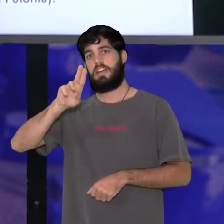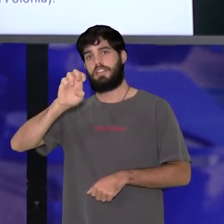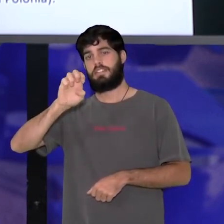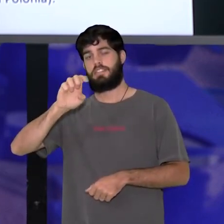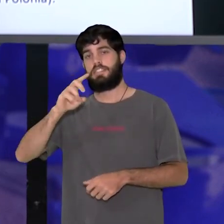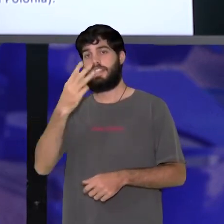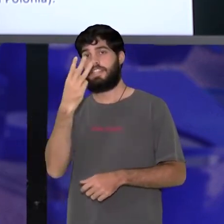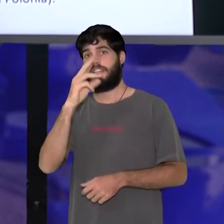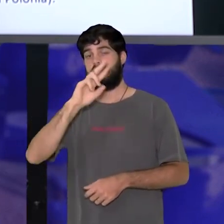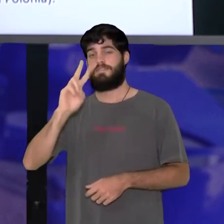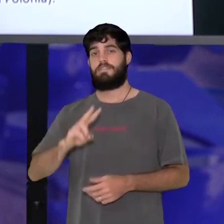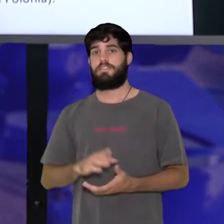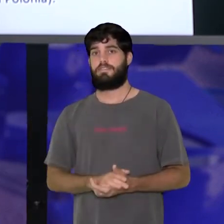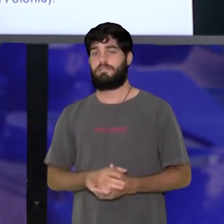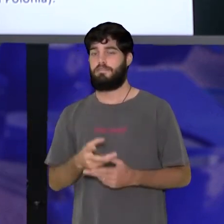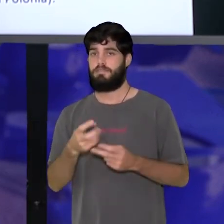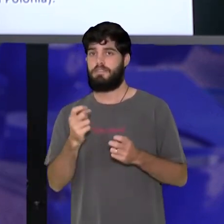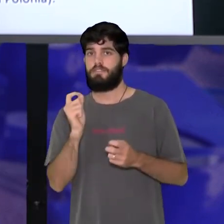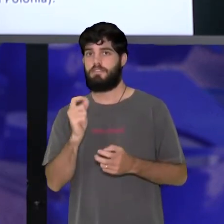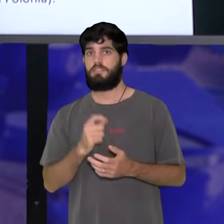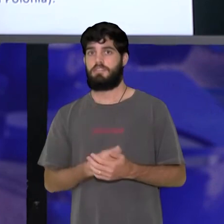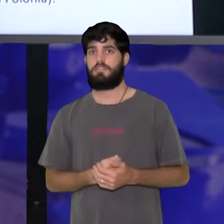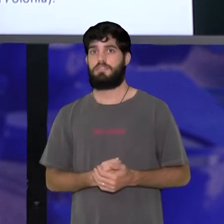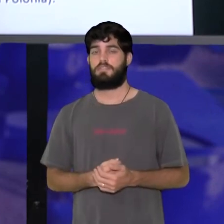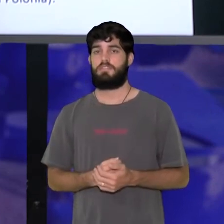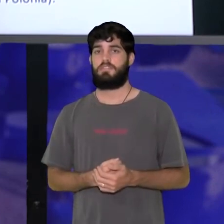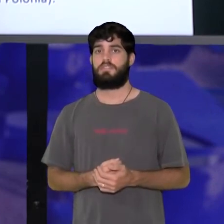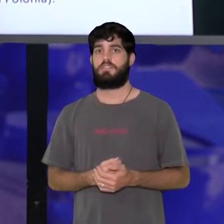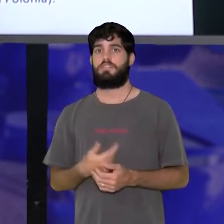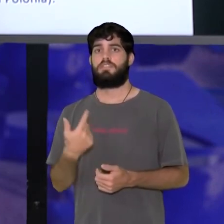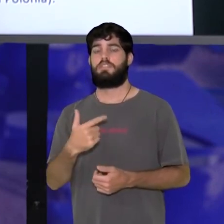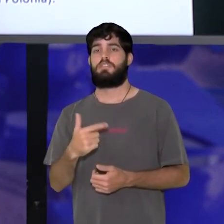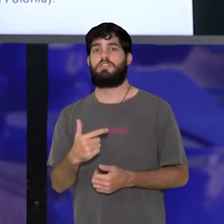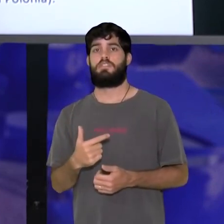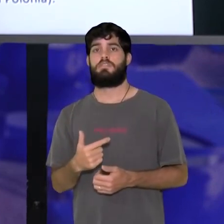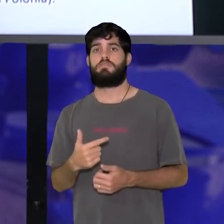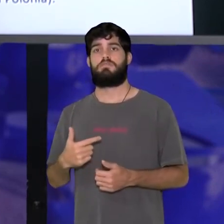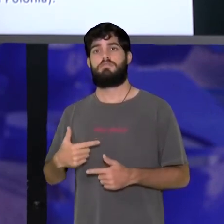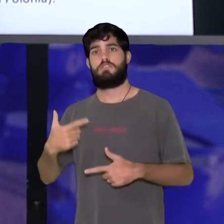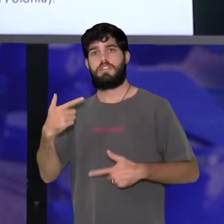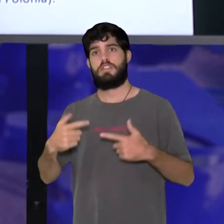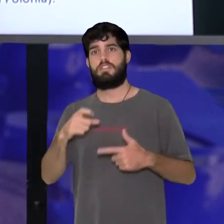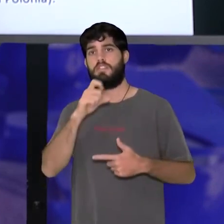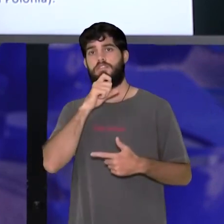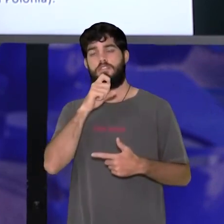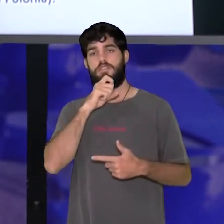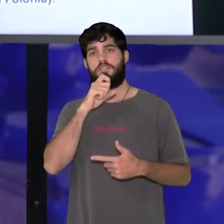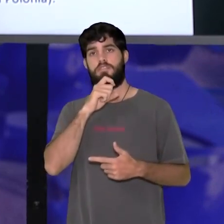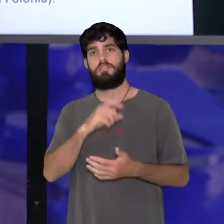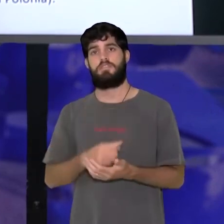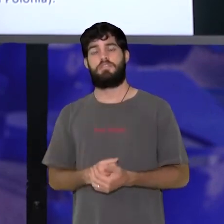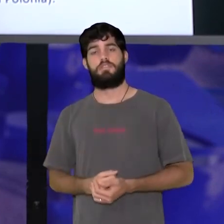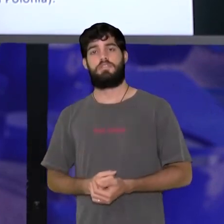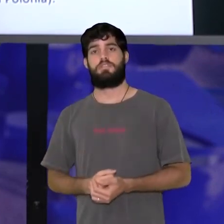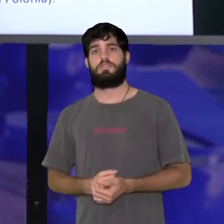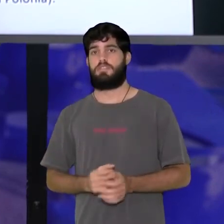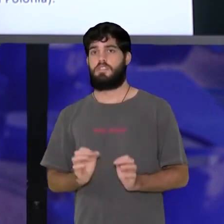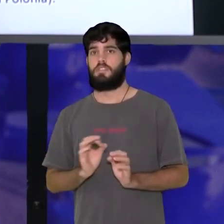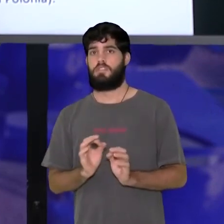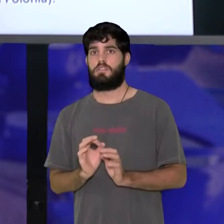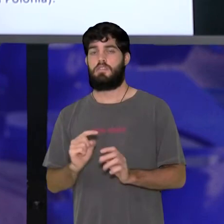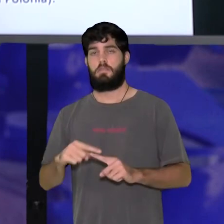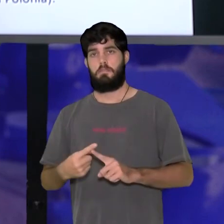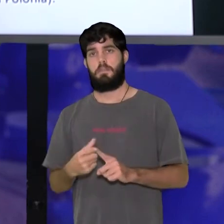americanos. Percebem então? A gente já não tem mais hoje uma Guerra Fria, mas a gente tem um clima